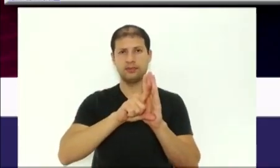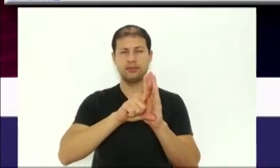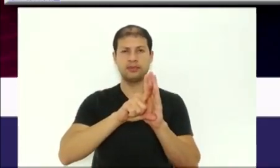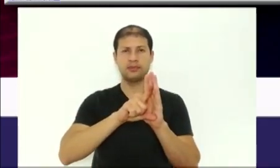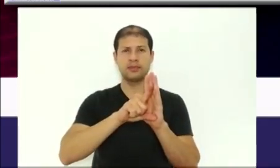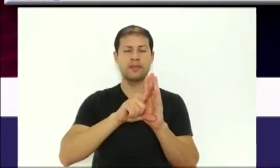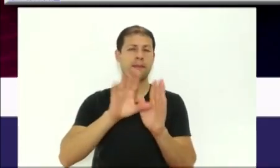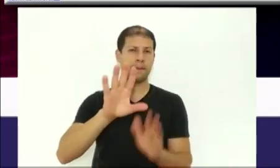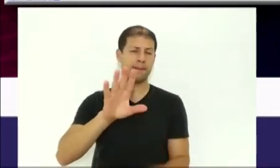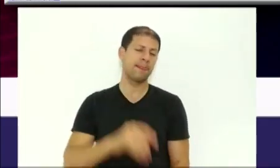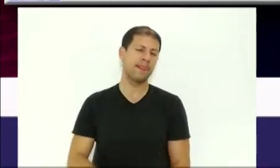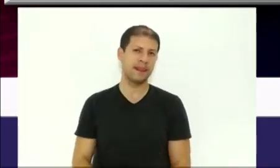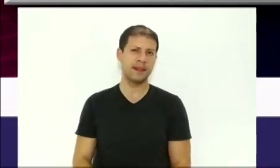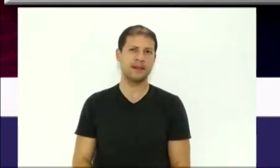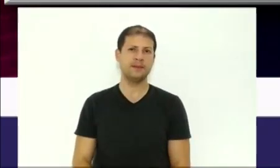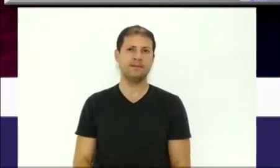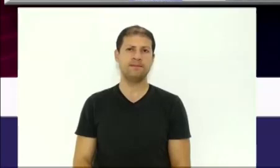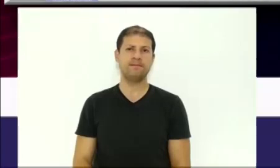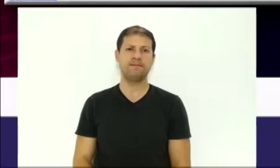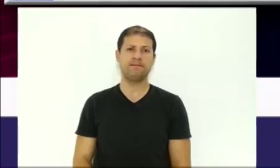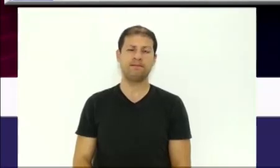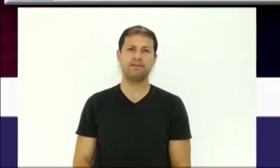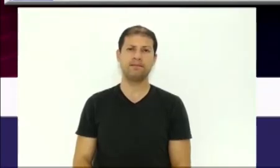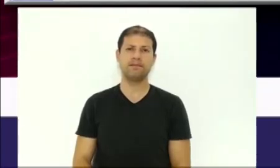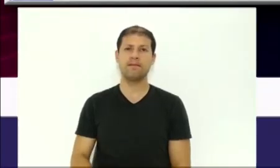de falar